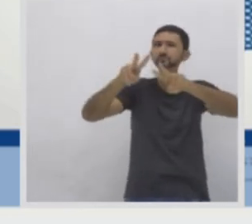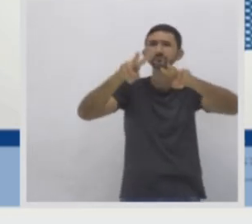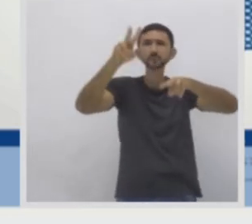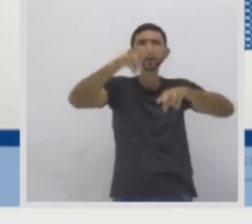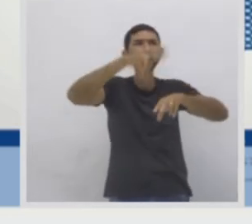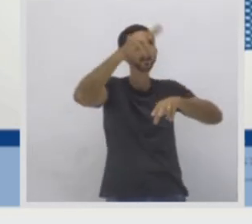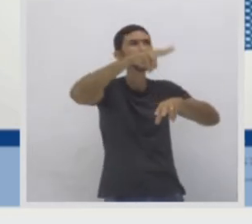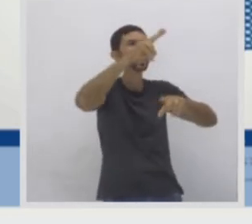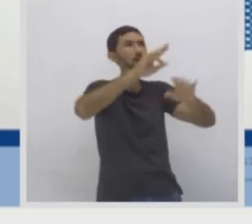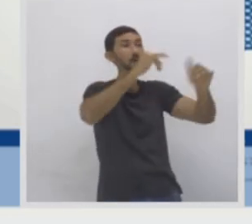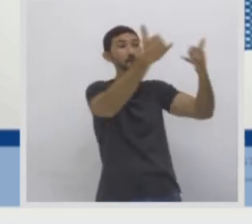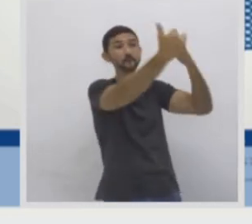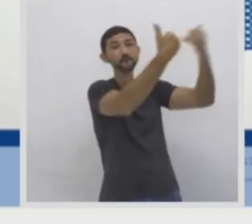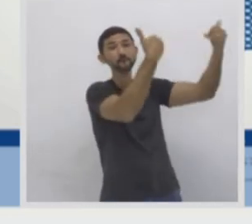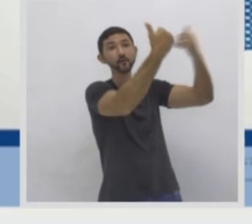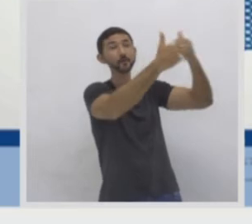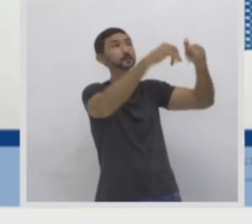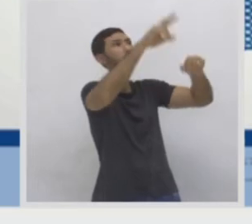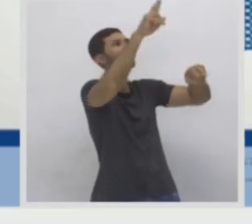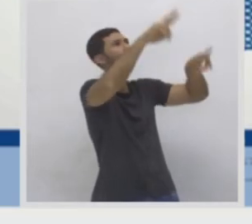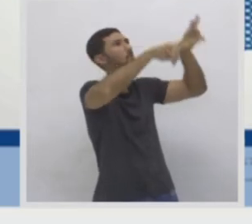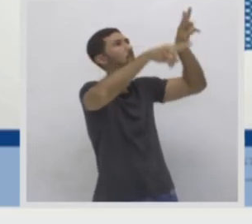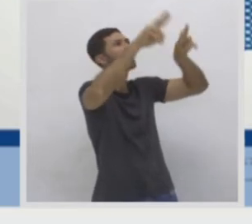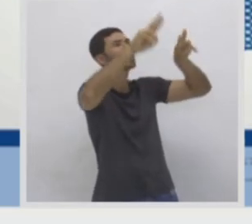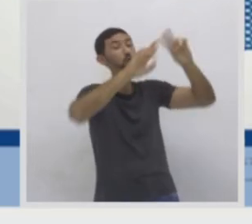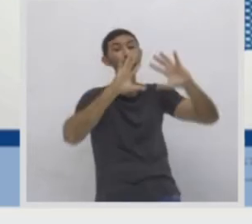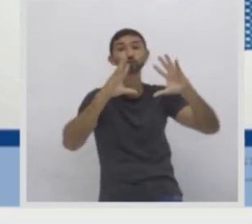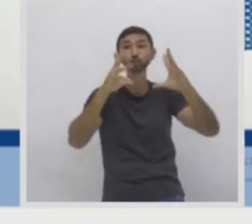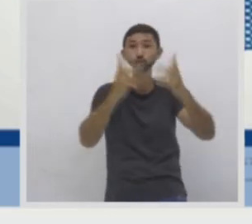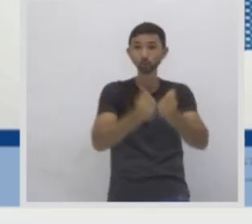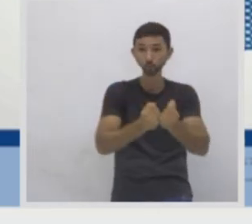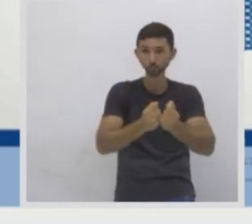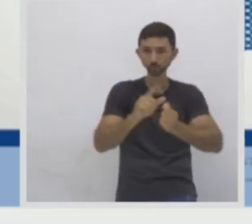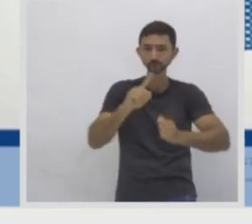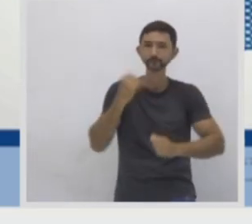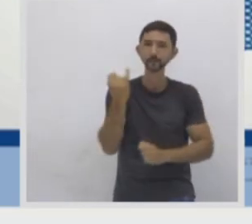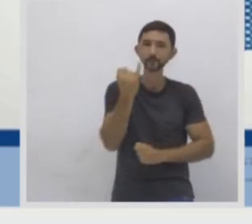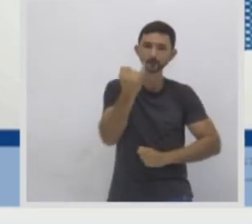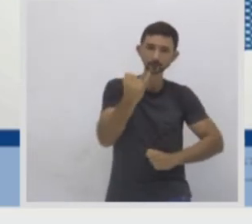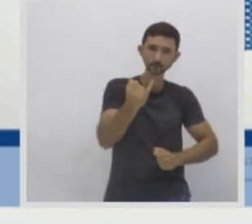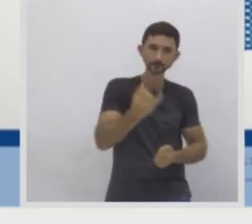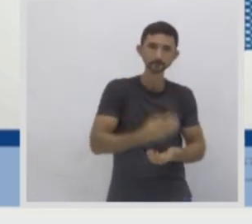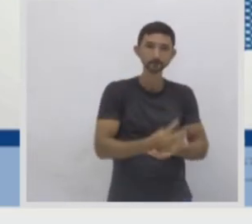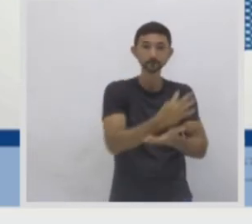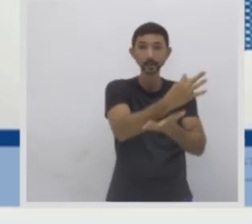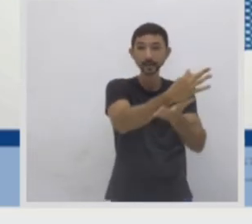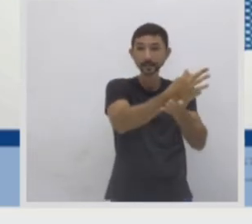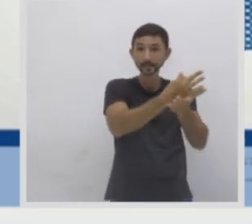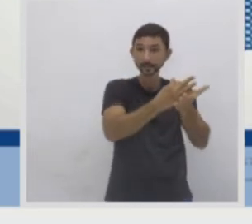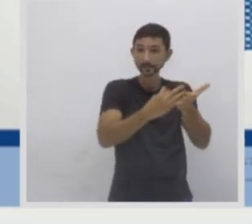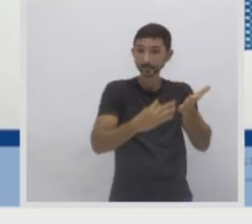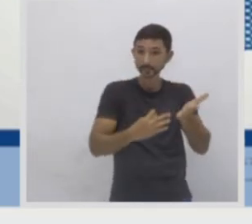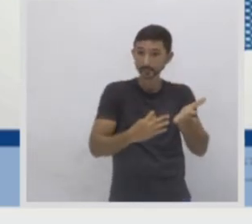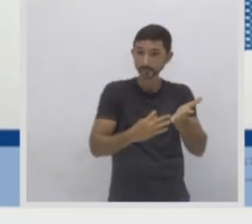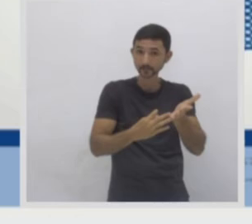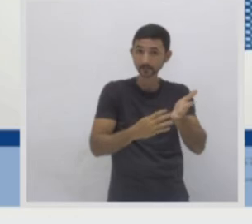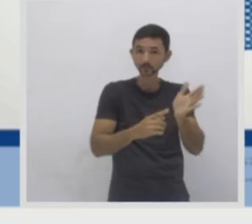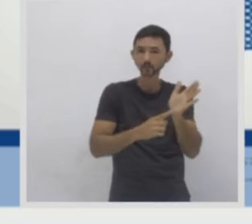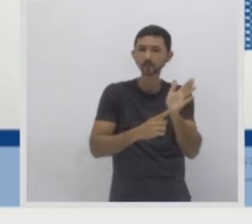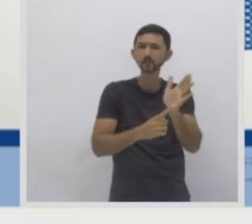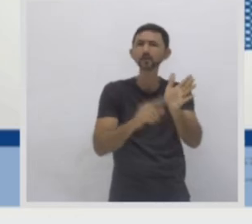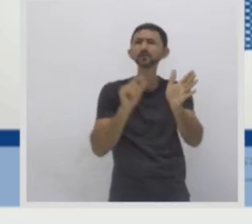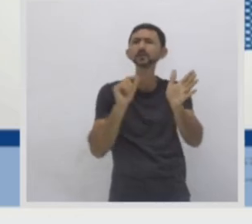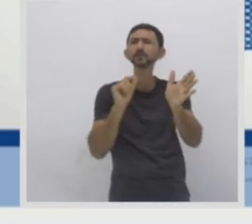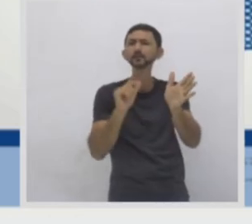ler todas as informações e começar a pensar nessas informações. Os textos empregam qual registro da